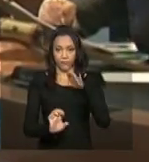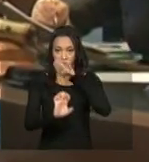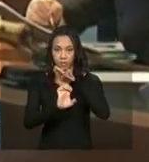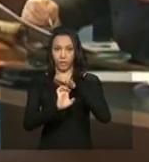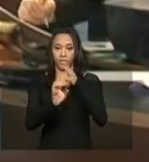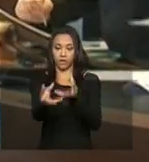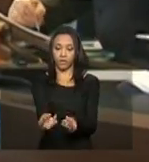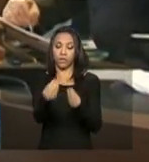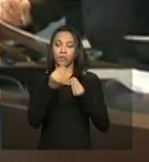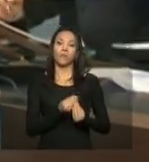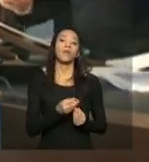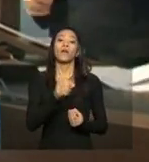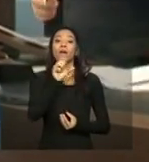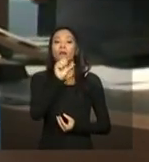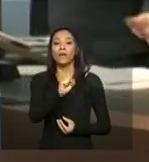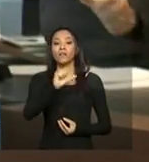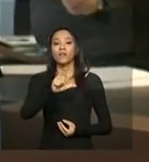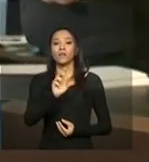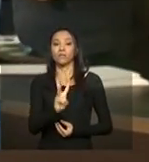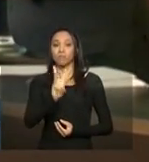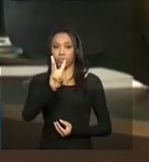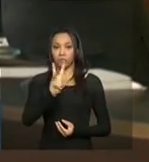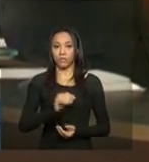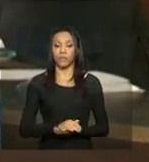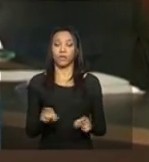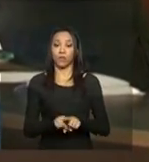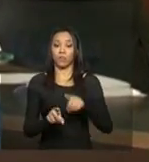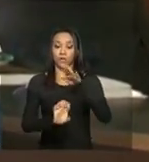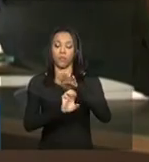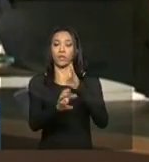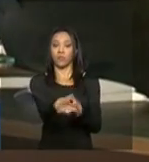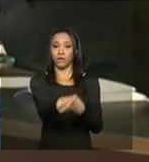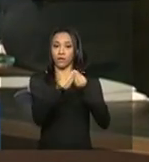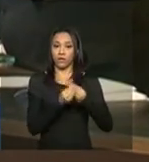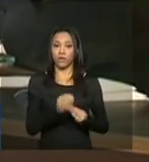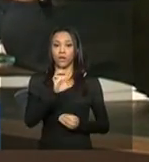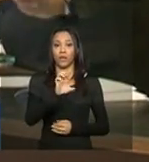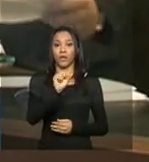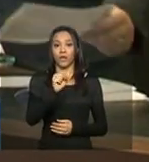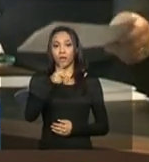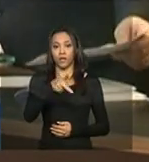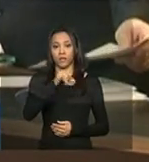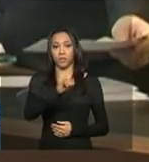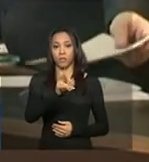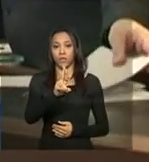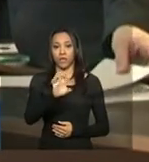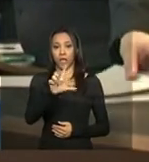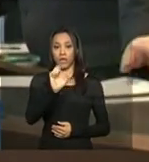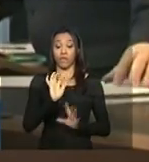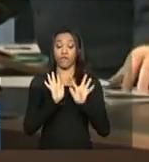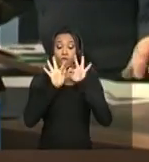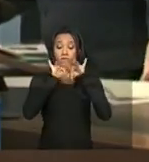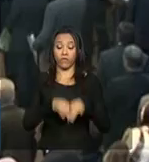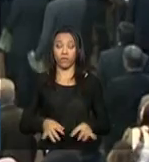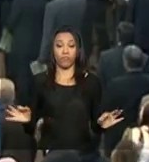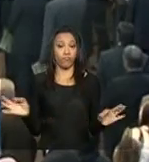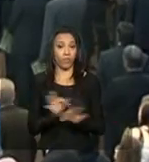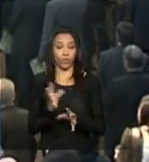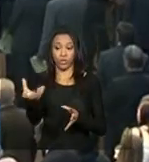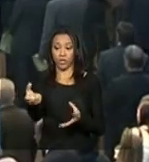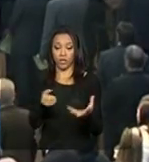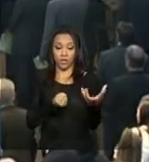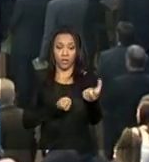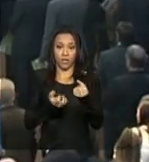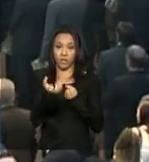Corretora SLW. E corretora Spinelli. Está encerrada a fase de